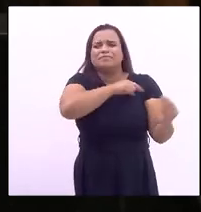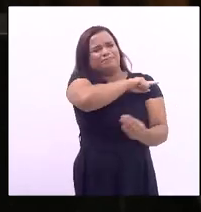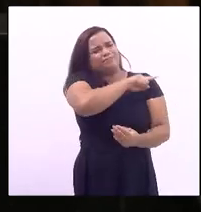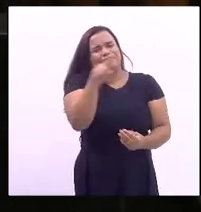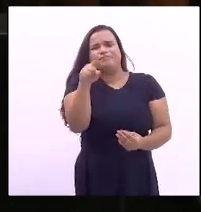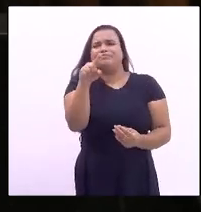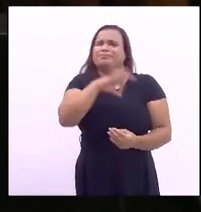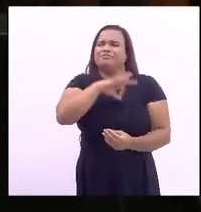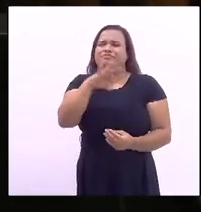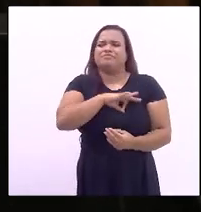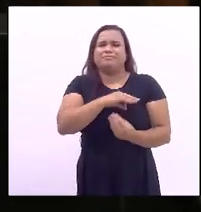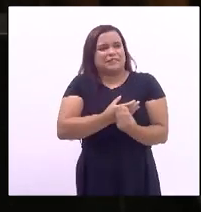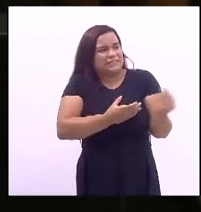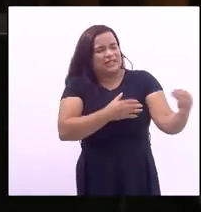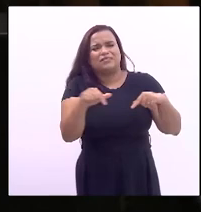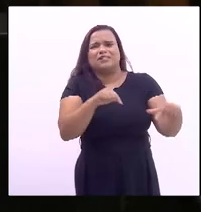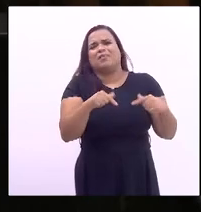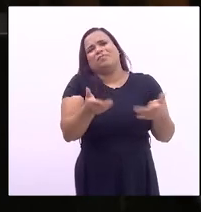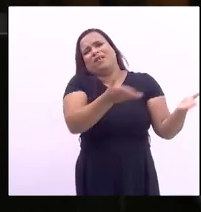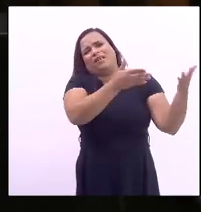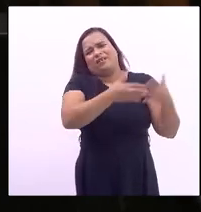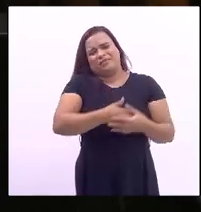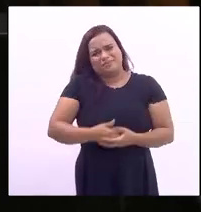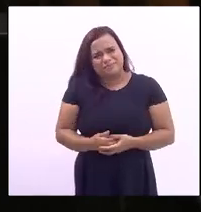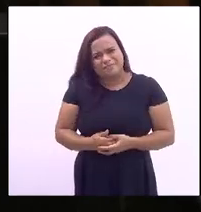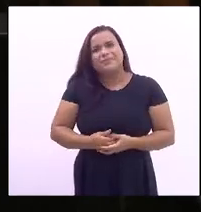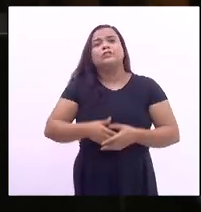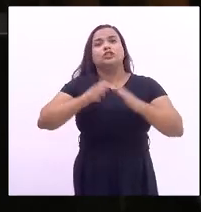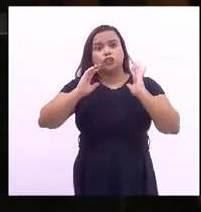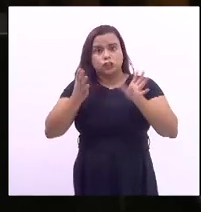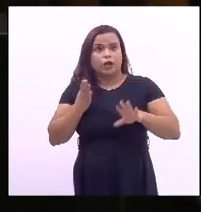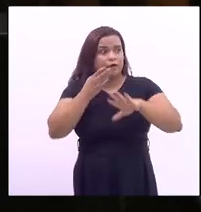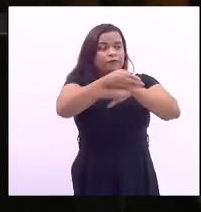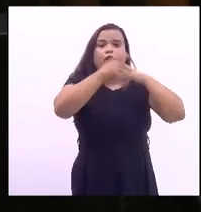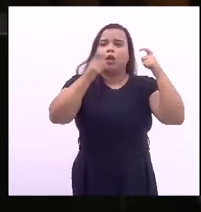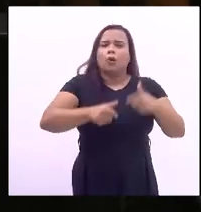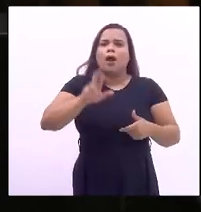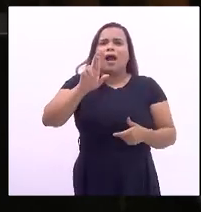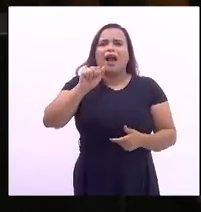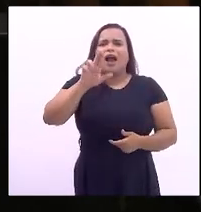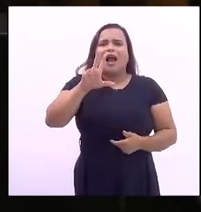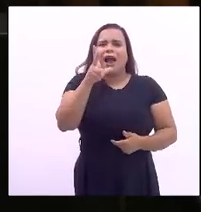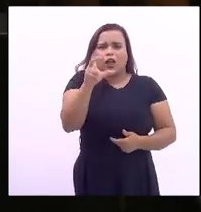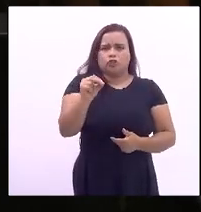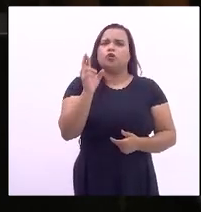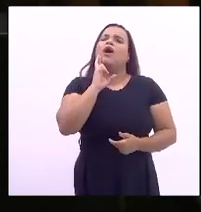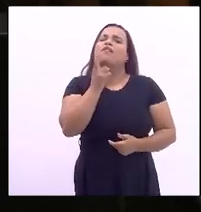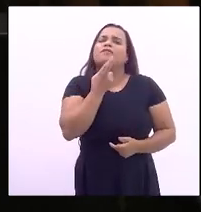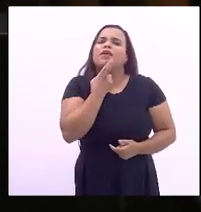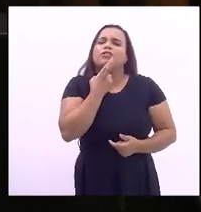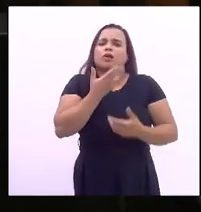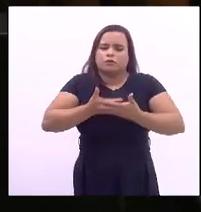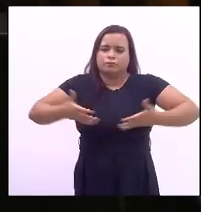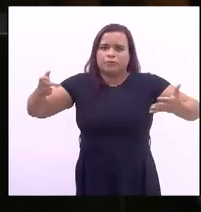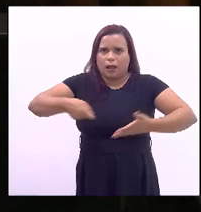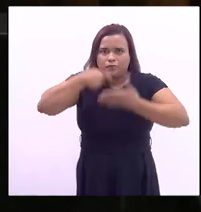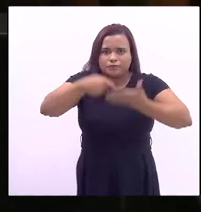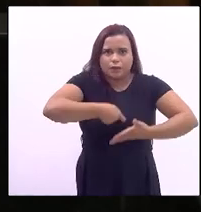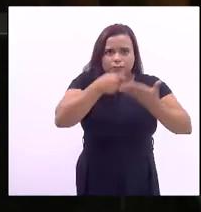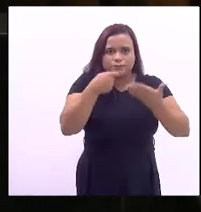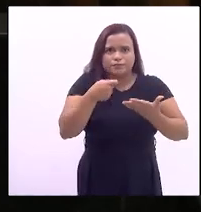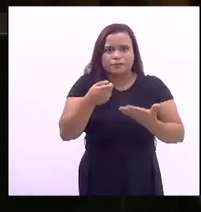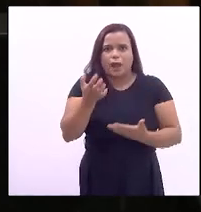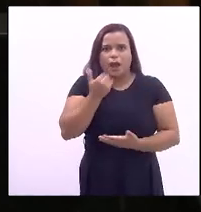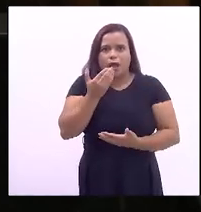PMs durante o serviço e o senhor já foi no rancho do refeitório dos PMs para provar